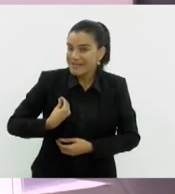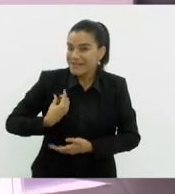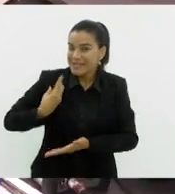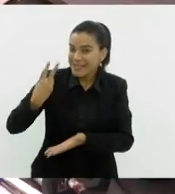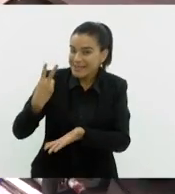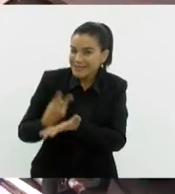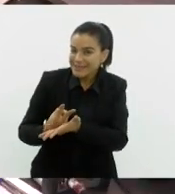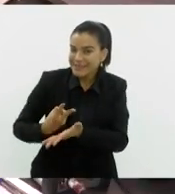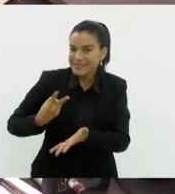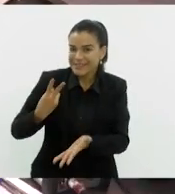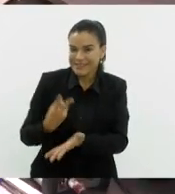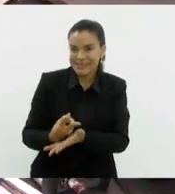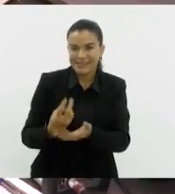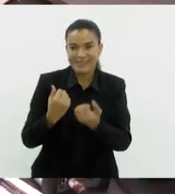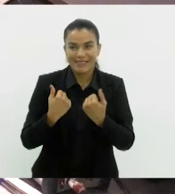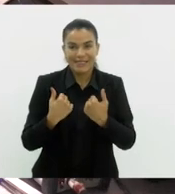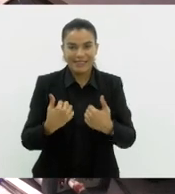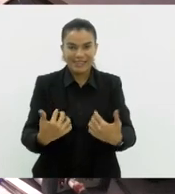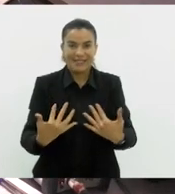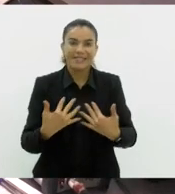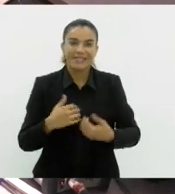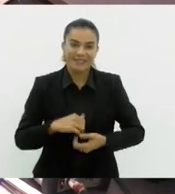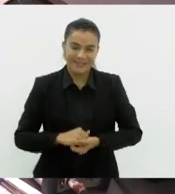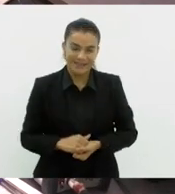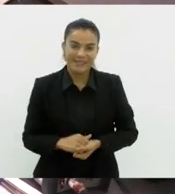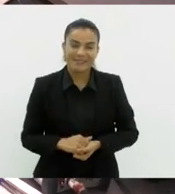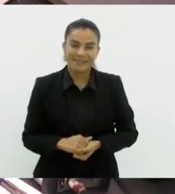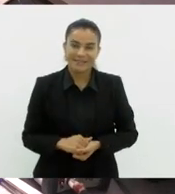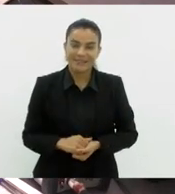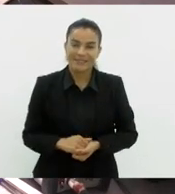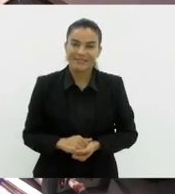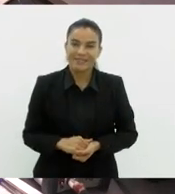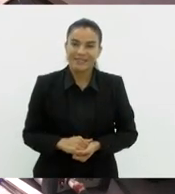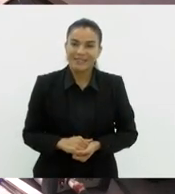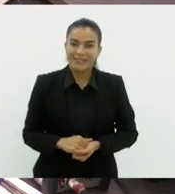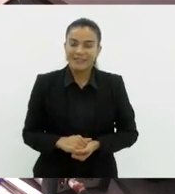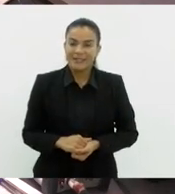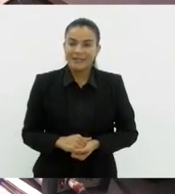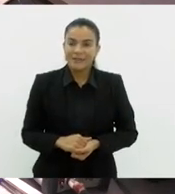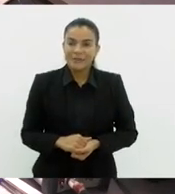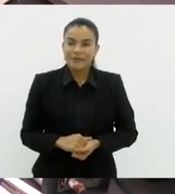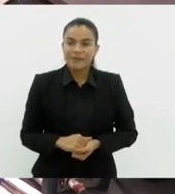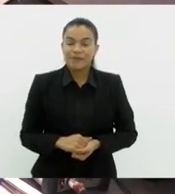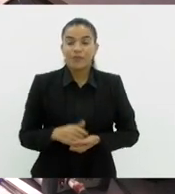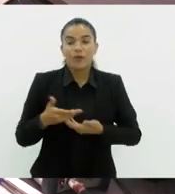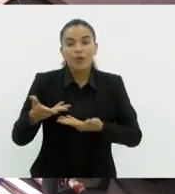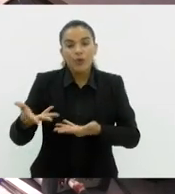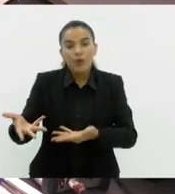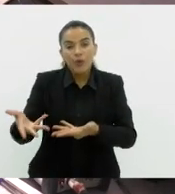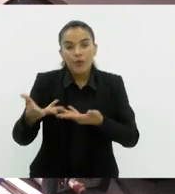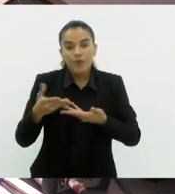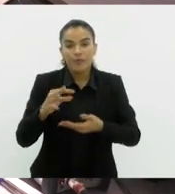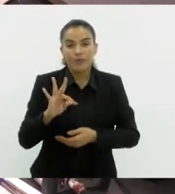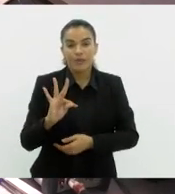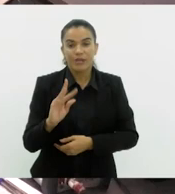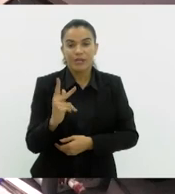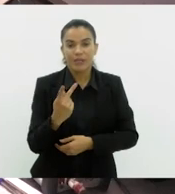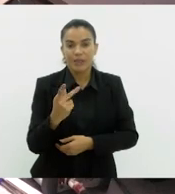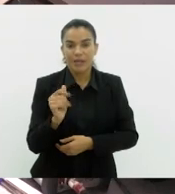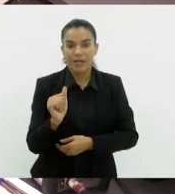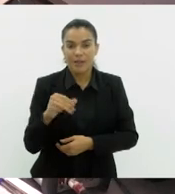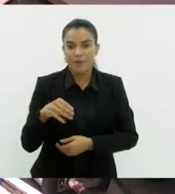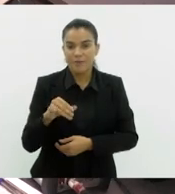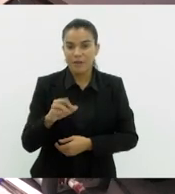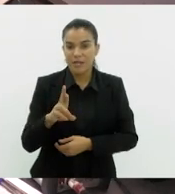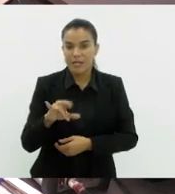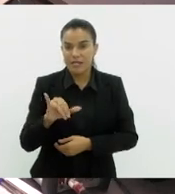sempre nas audiências públicas aqui que nós fazemos aqui na Assembleia Legislativa. Convido agora a senhora Tamires Ribeiro